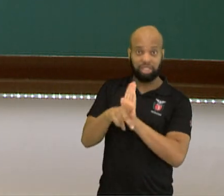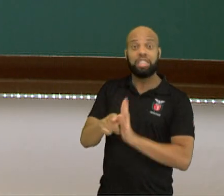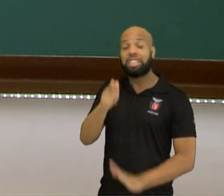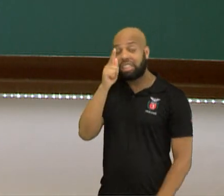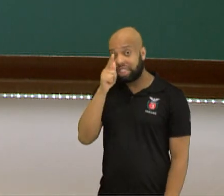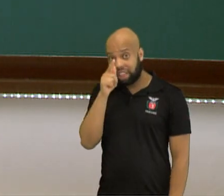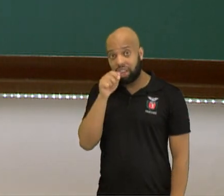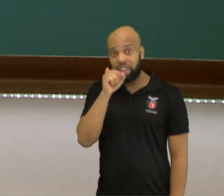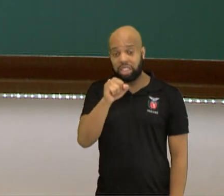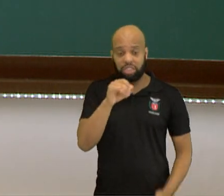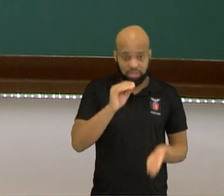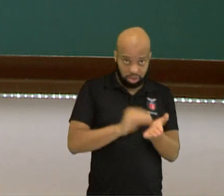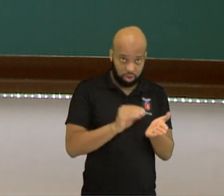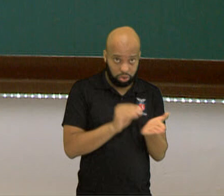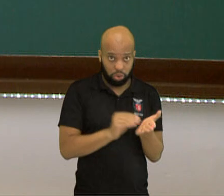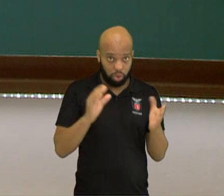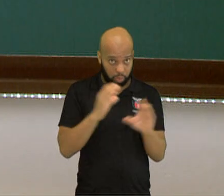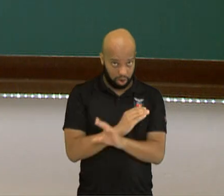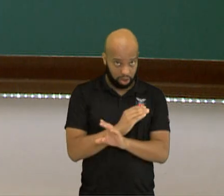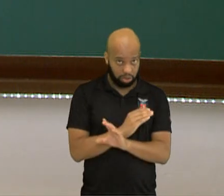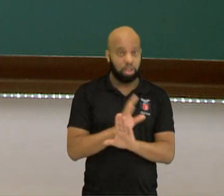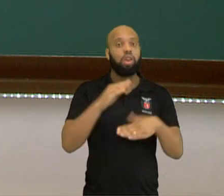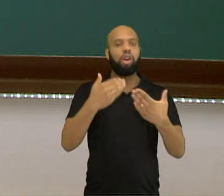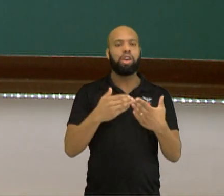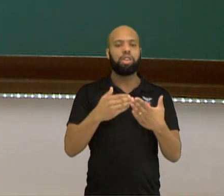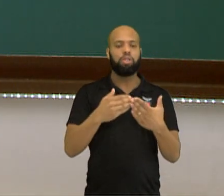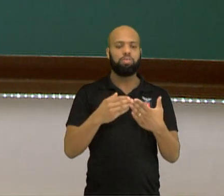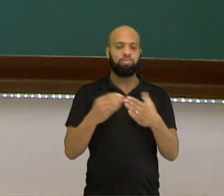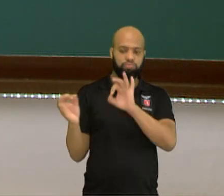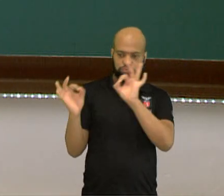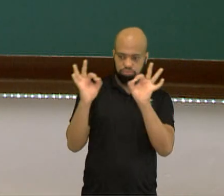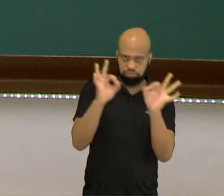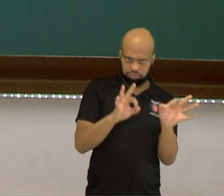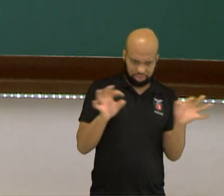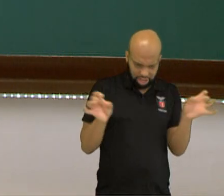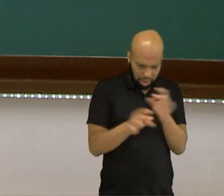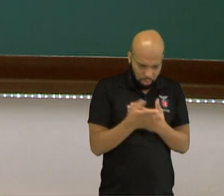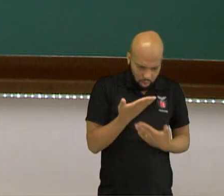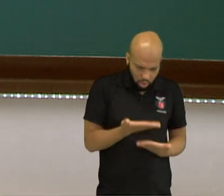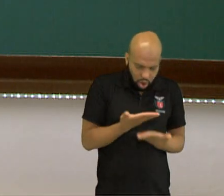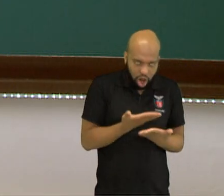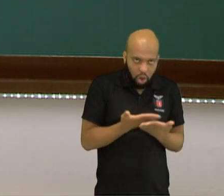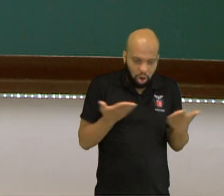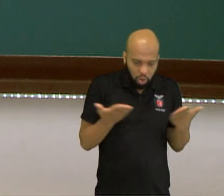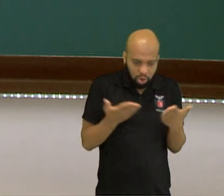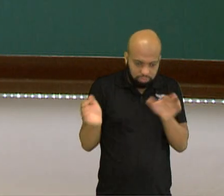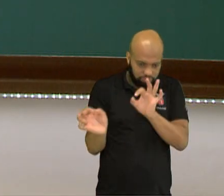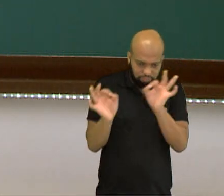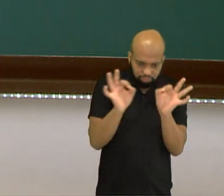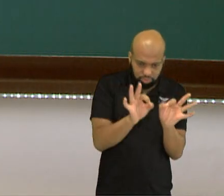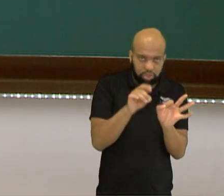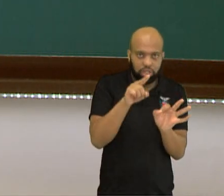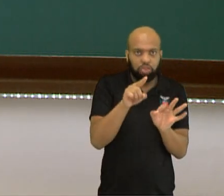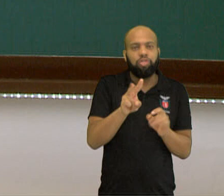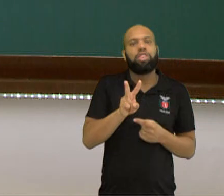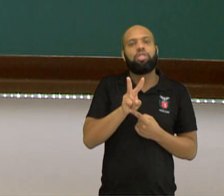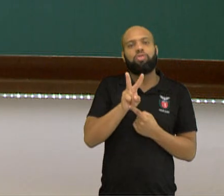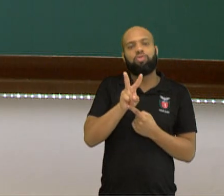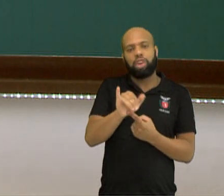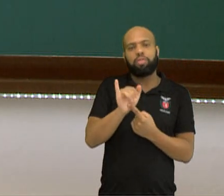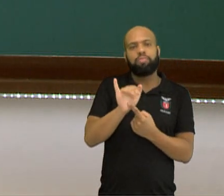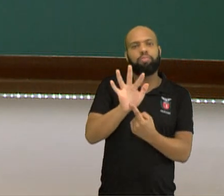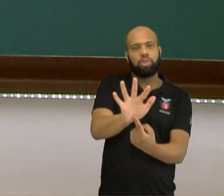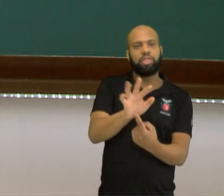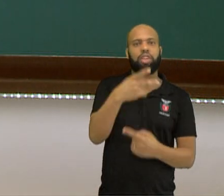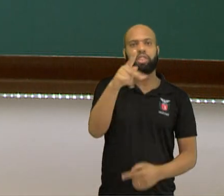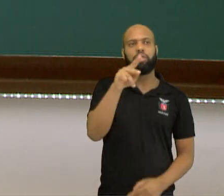você não terminou, depois da aula você termina e não esqueça de apresentar para o seu